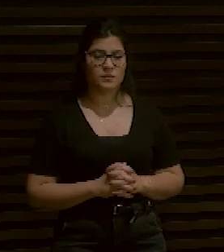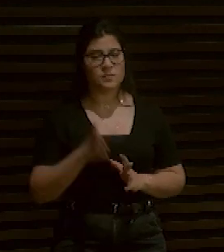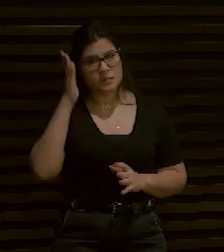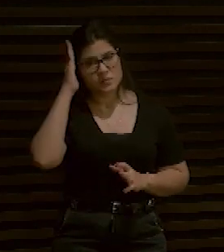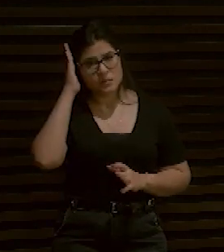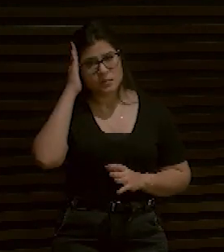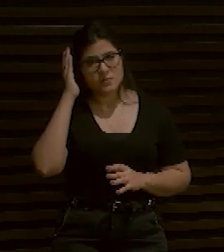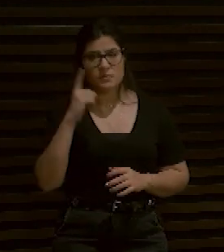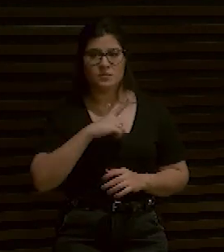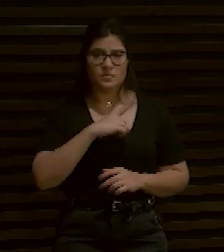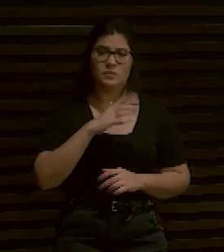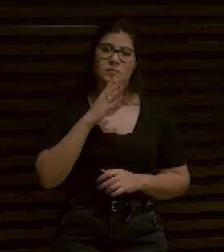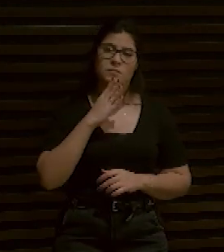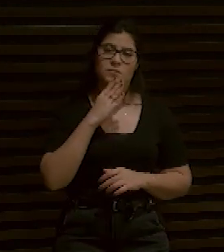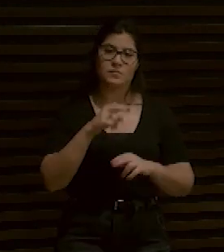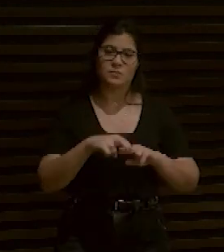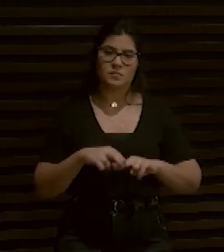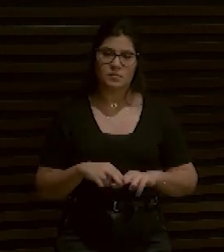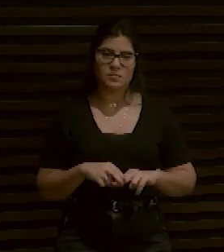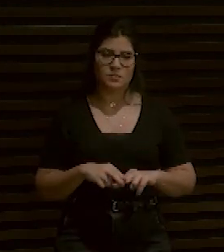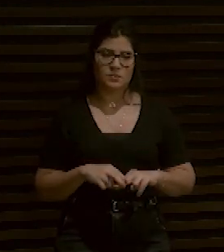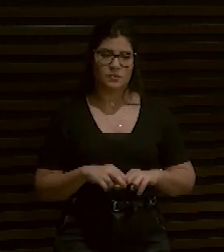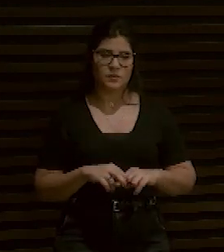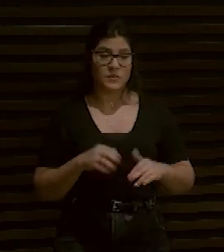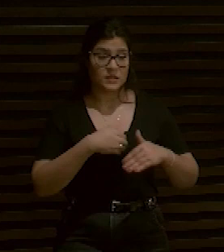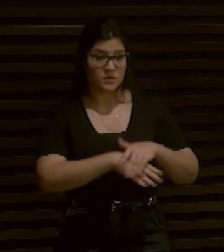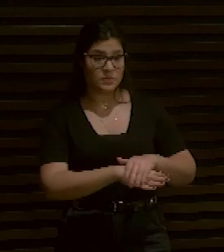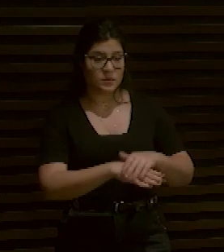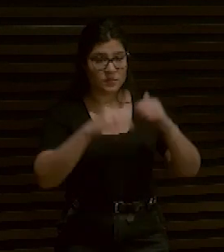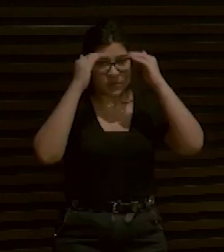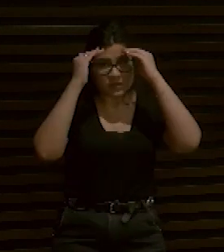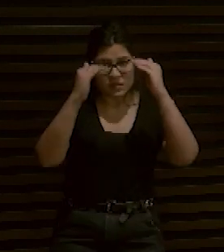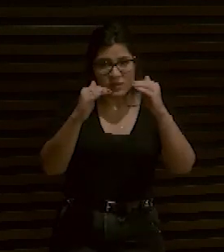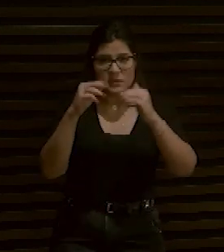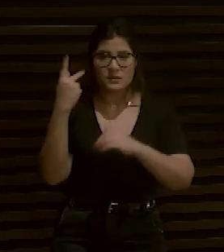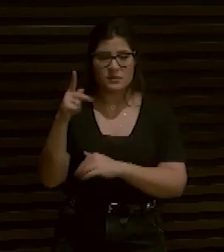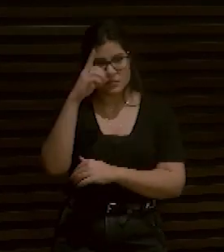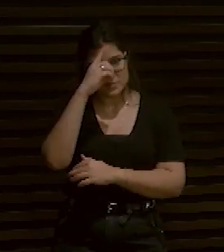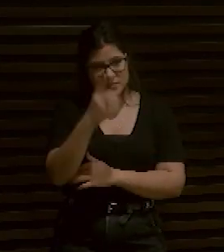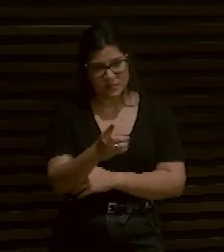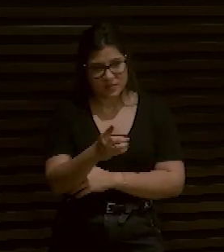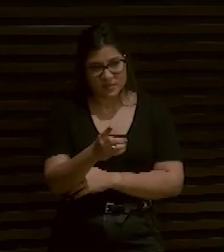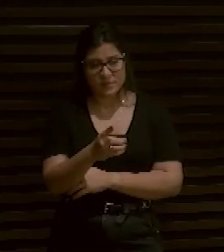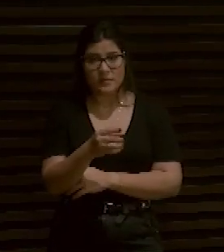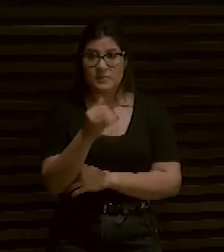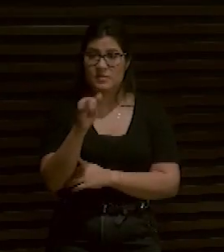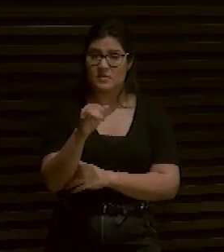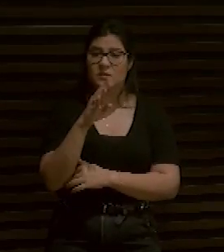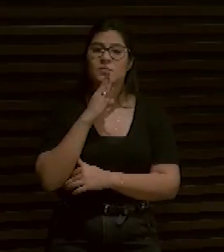sabemos que o temos conhecido por isso, se guardamos os seus mandamentos. Se você conhece o Senhor, você